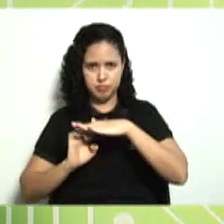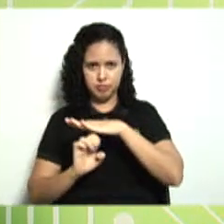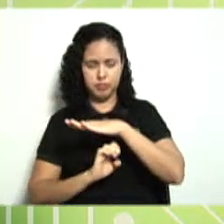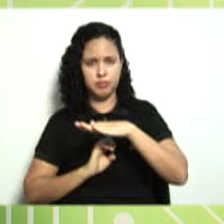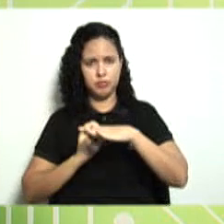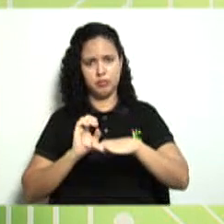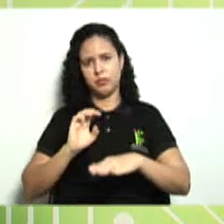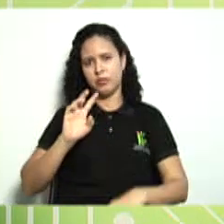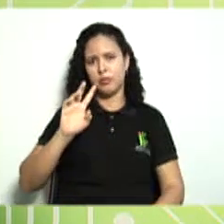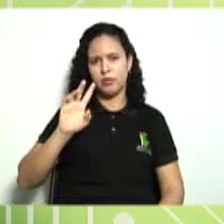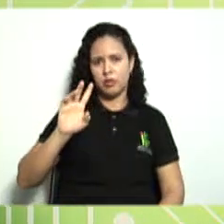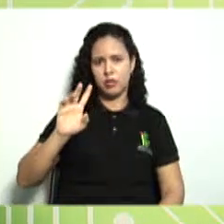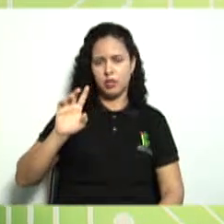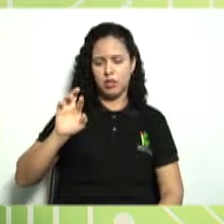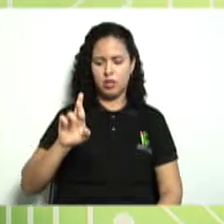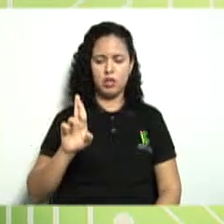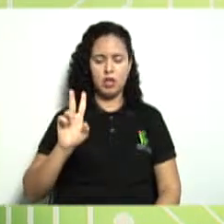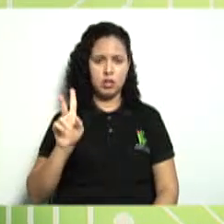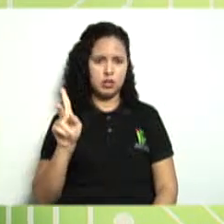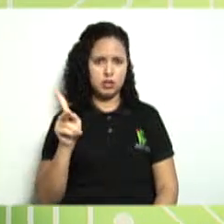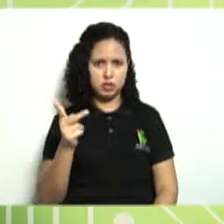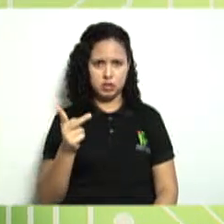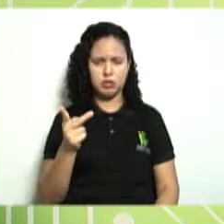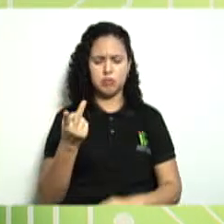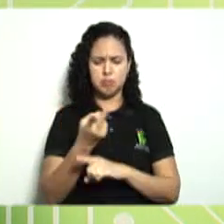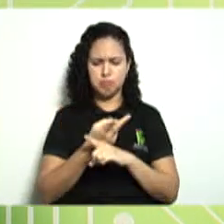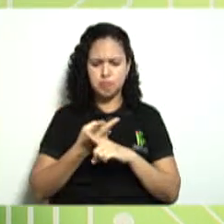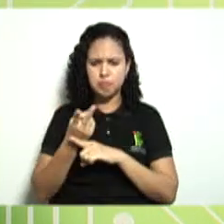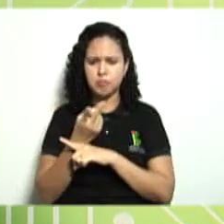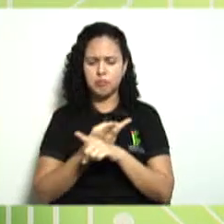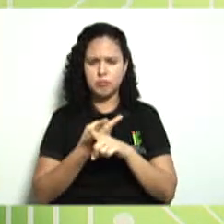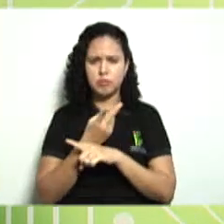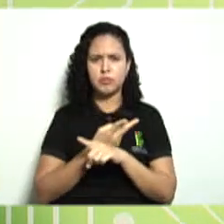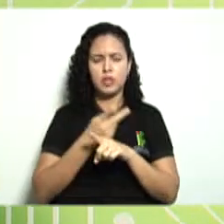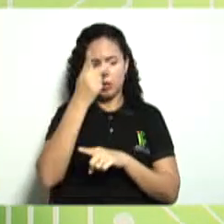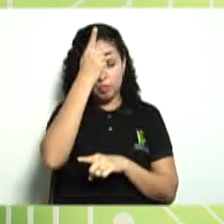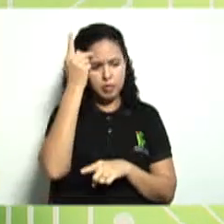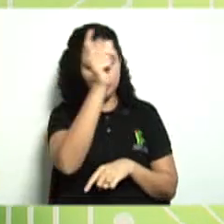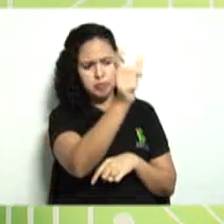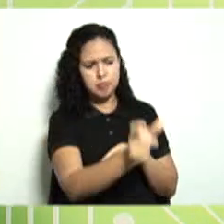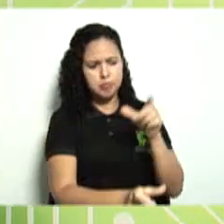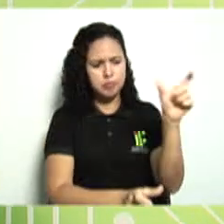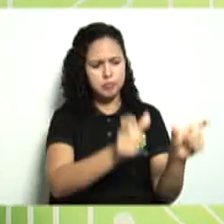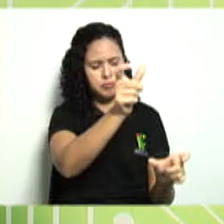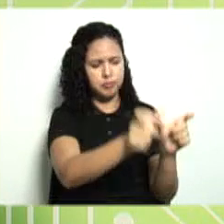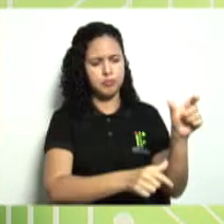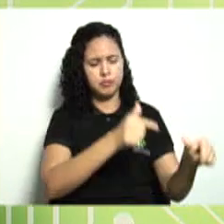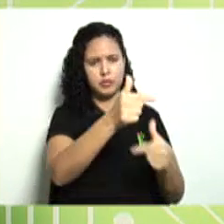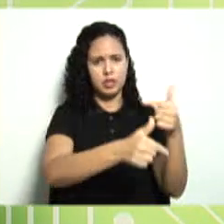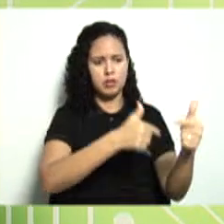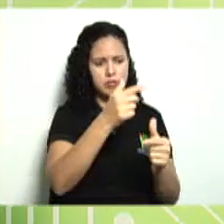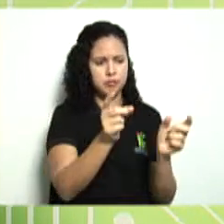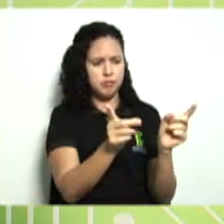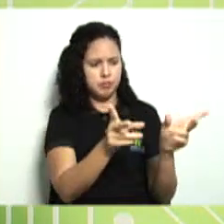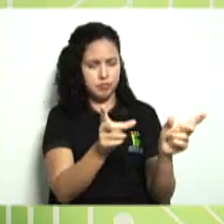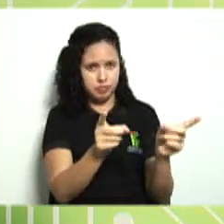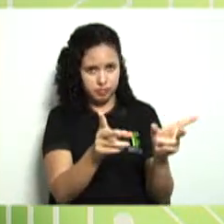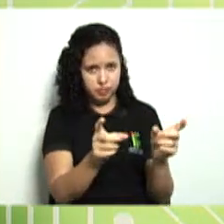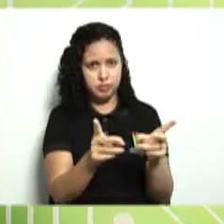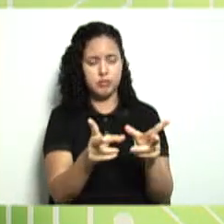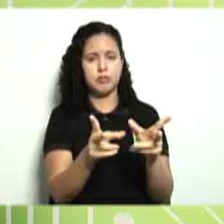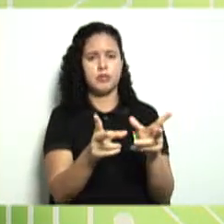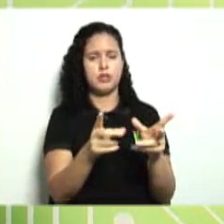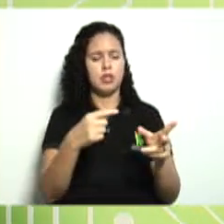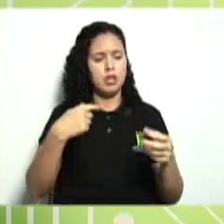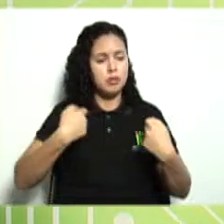Recursos Humanos, quando você precisa buscar informação dos funcionários de vendas, por exemplo, os colaboradores